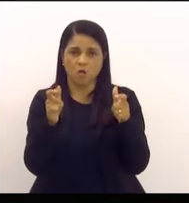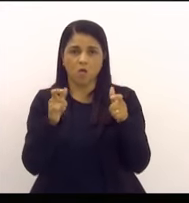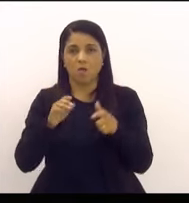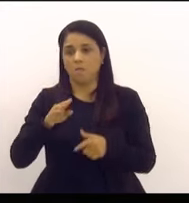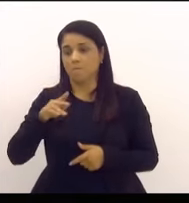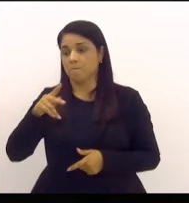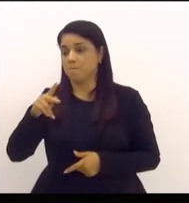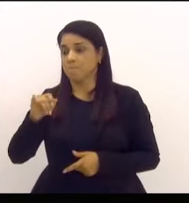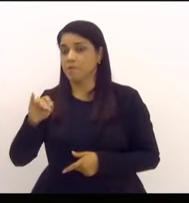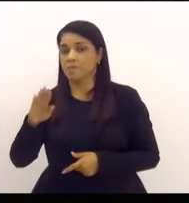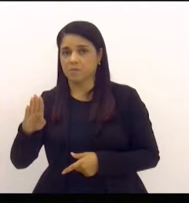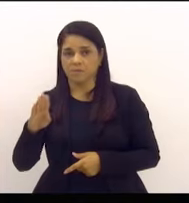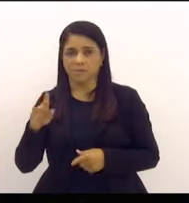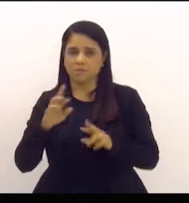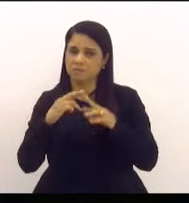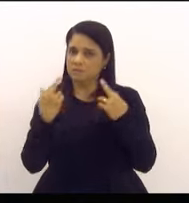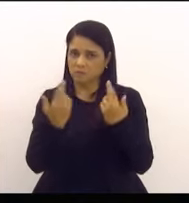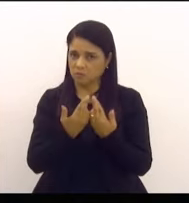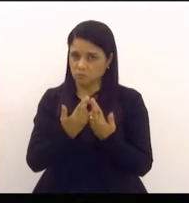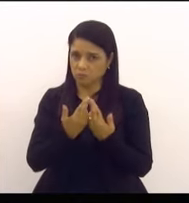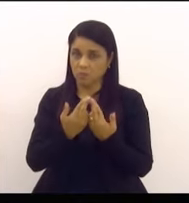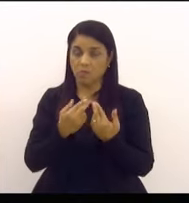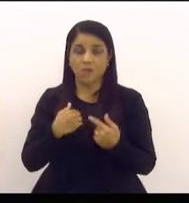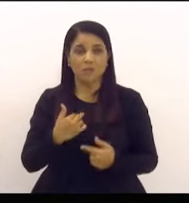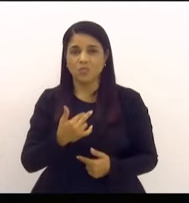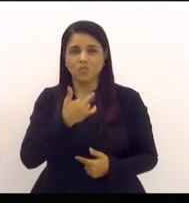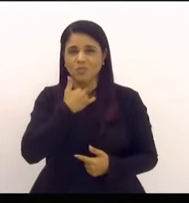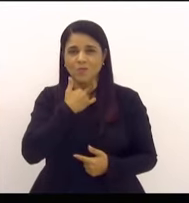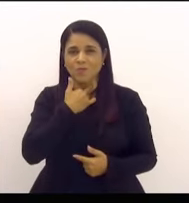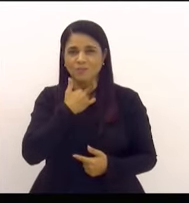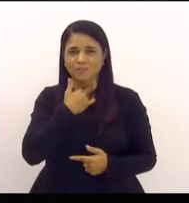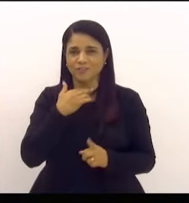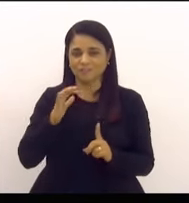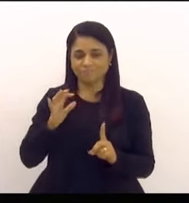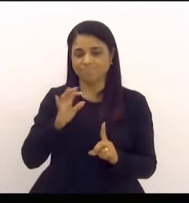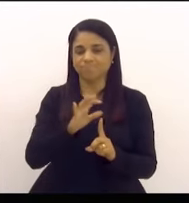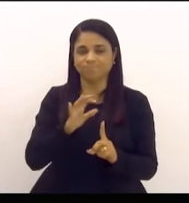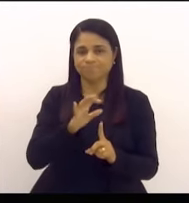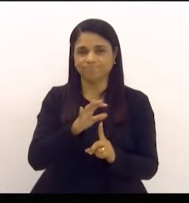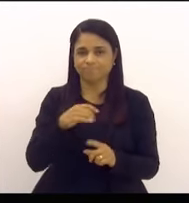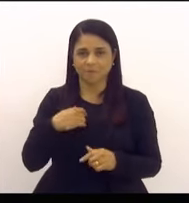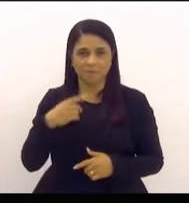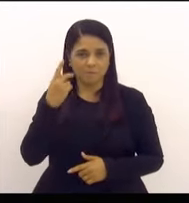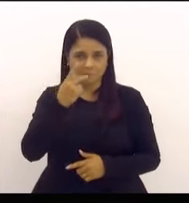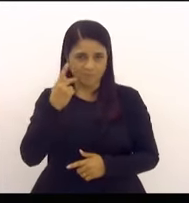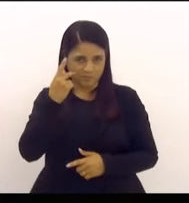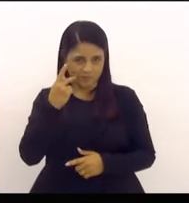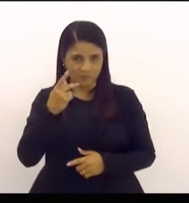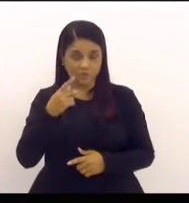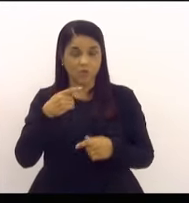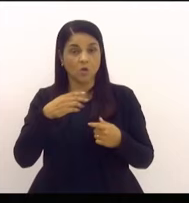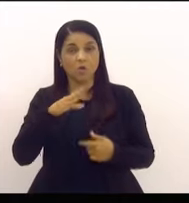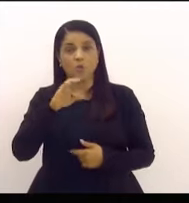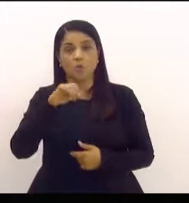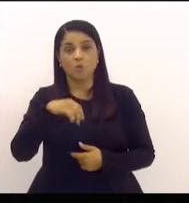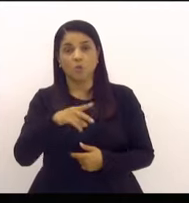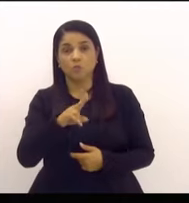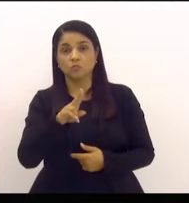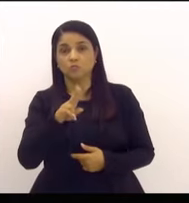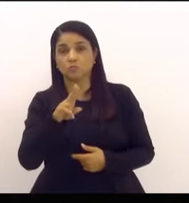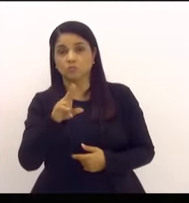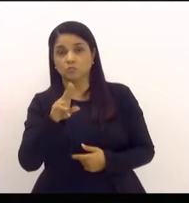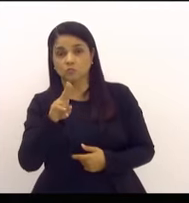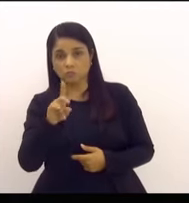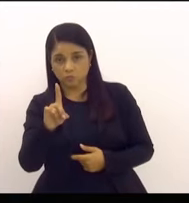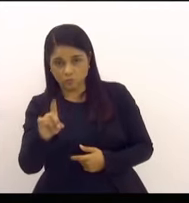se reúnam, mas isso não pode ser ferramenta de chantagem política. É preciso que o COSUD seja complementado